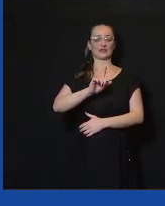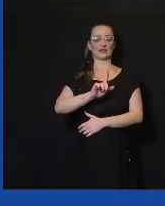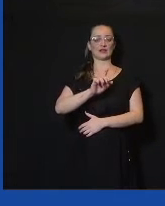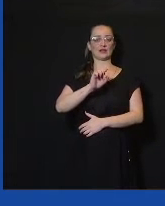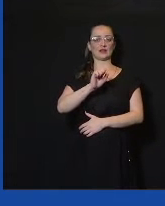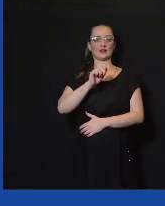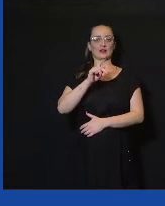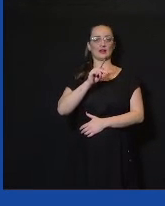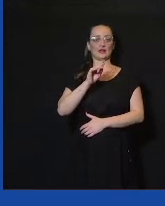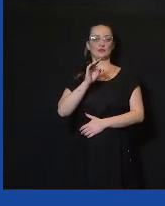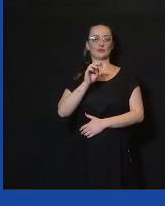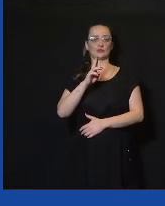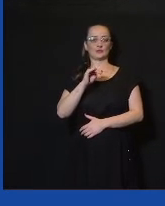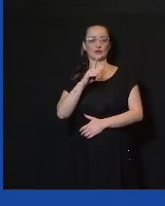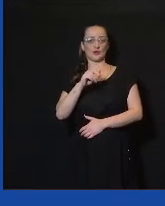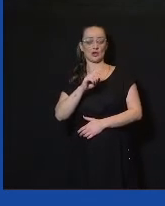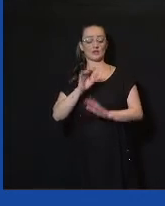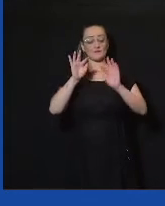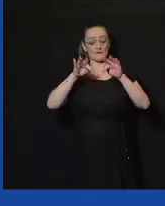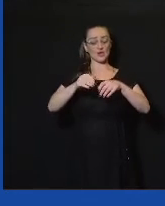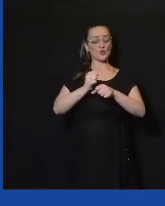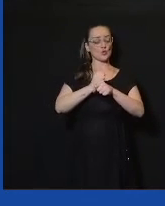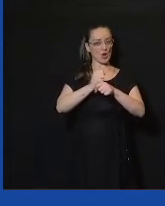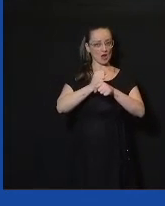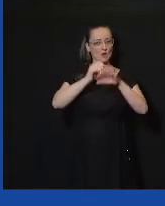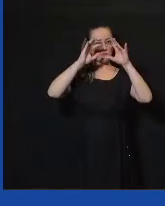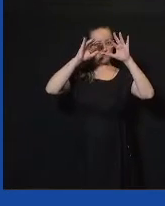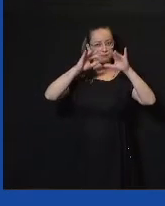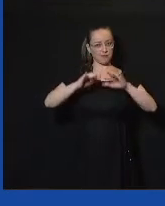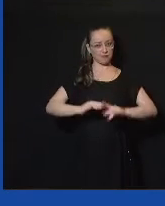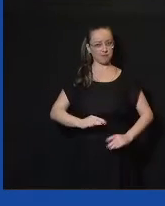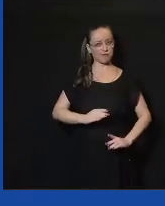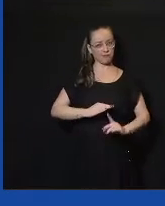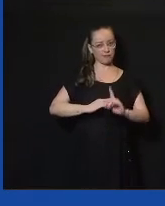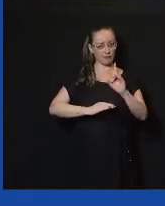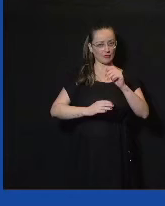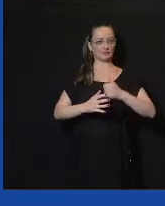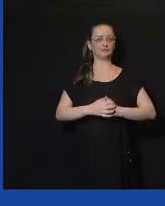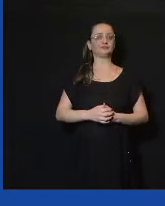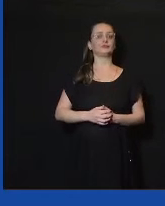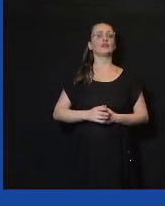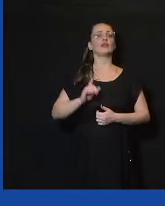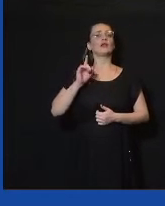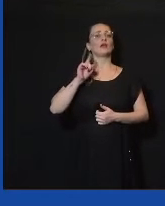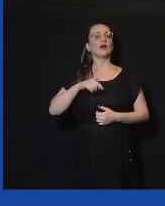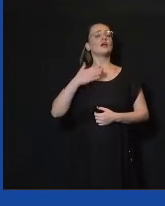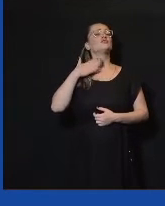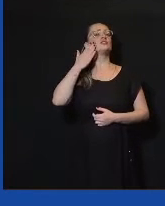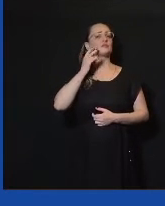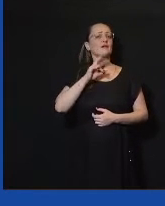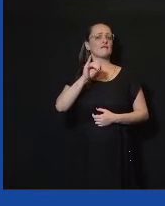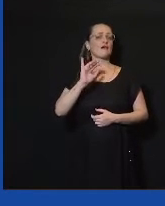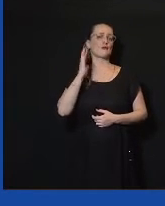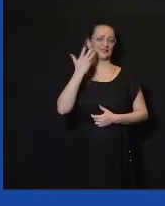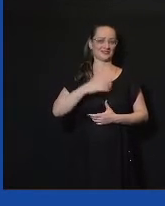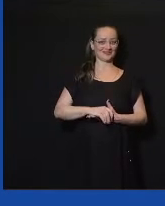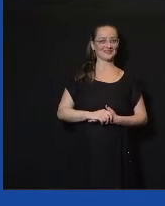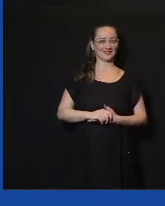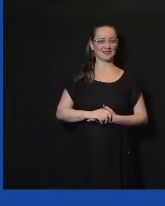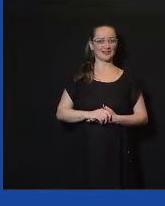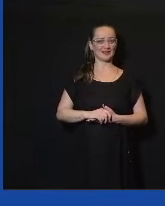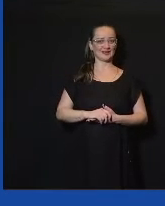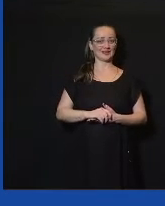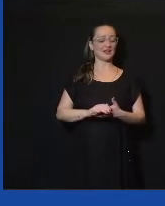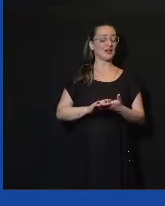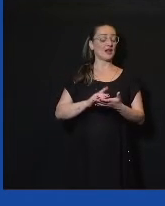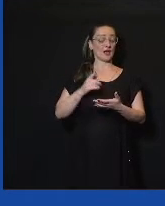isso todo fim de ano quando chove e que alaga a casa dele. E que a gente já sabia que isso viria, né? Nada do